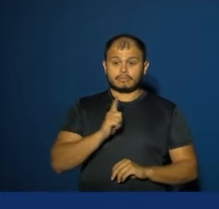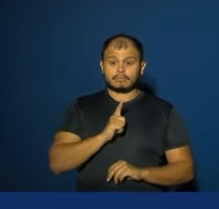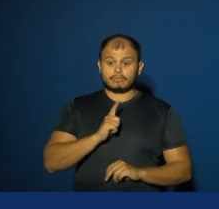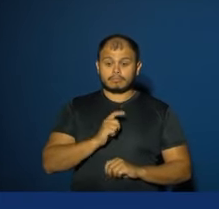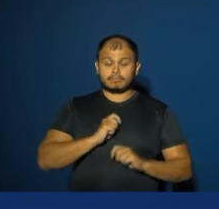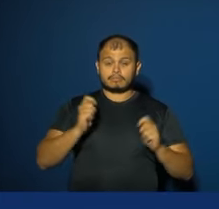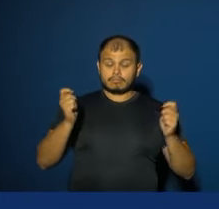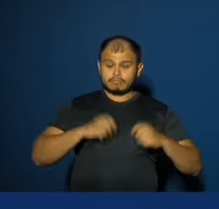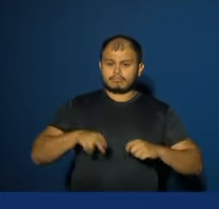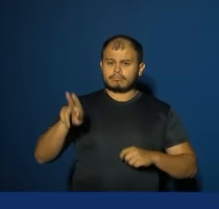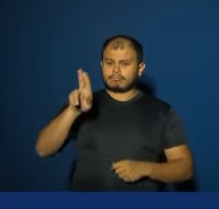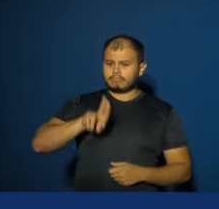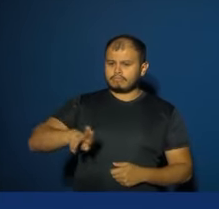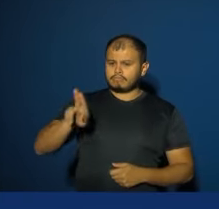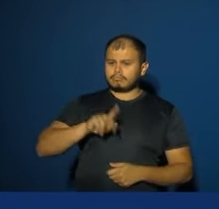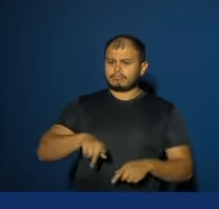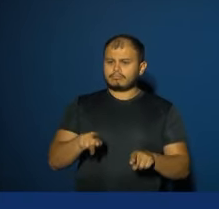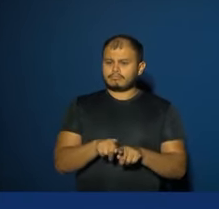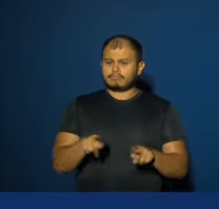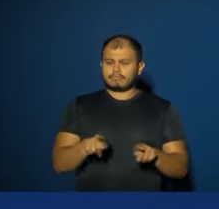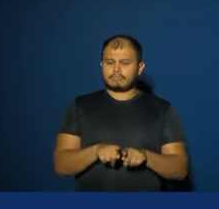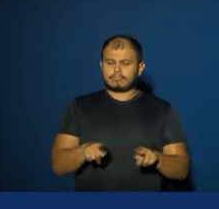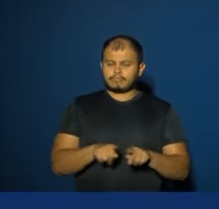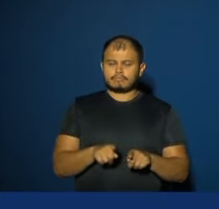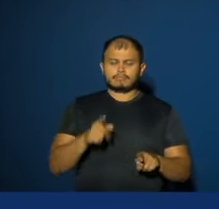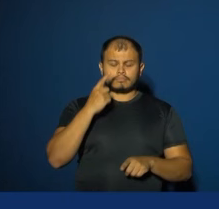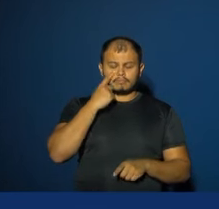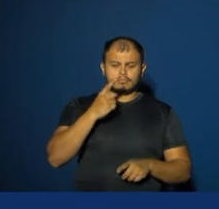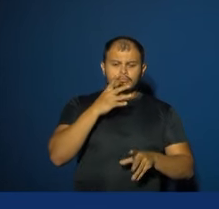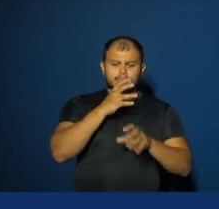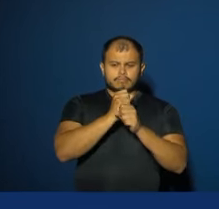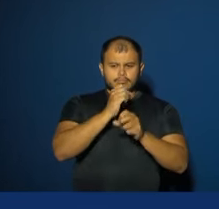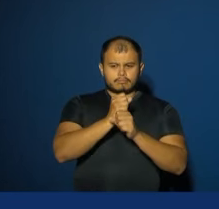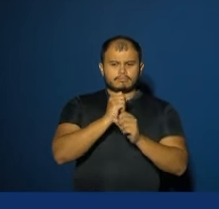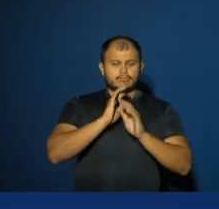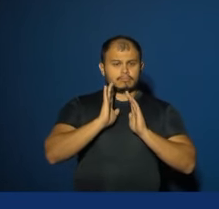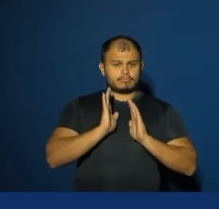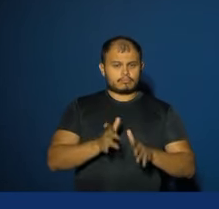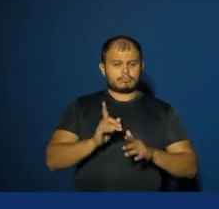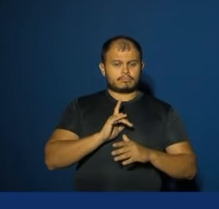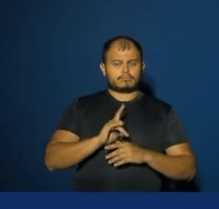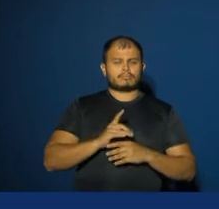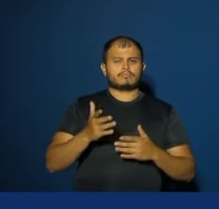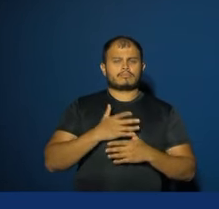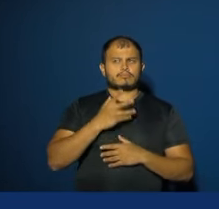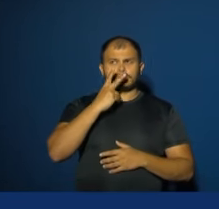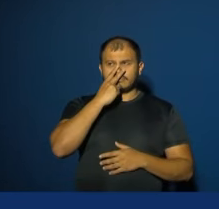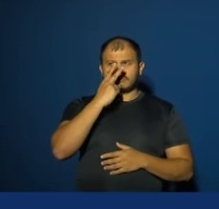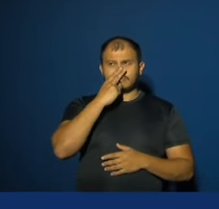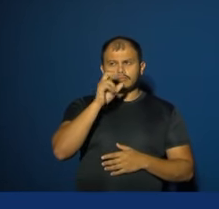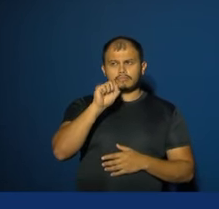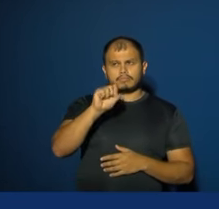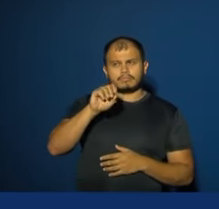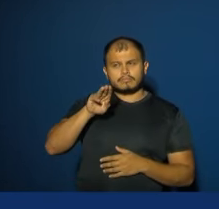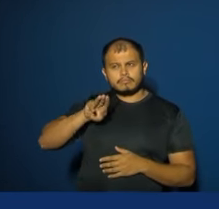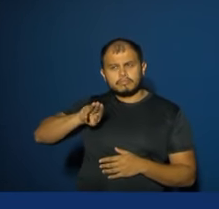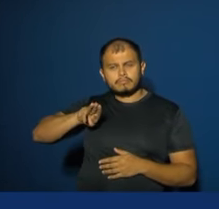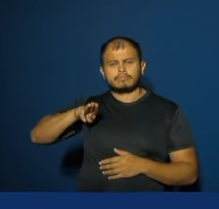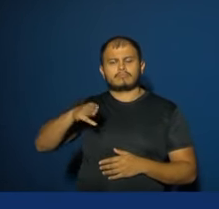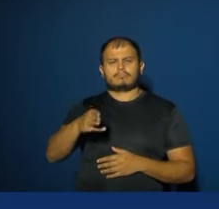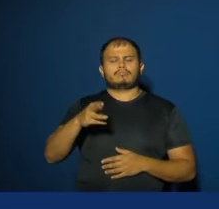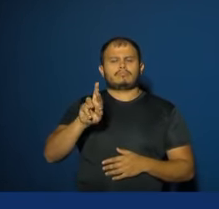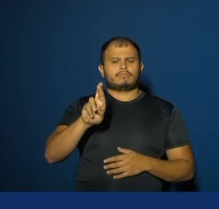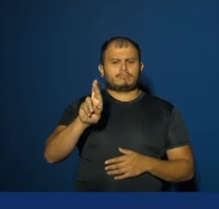é suficiente, e eu tinha visto um cálculo, que 8 milhões de reais,